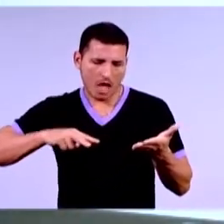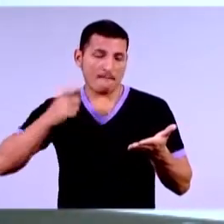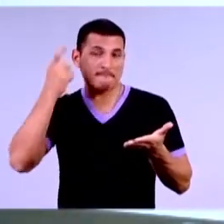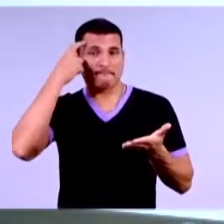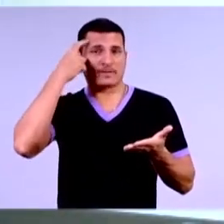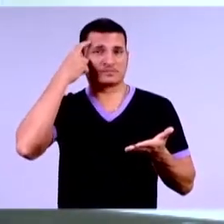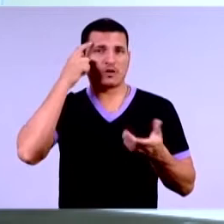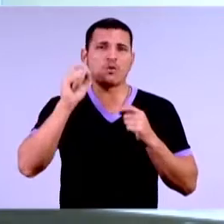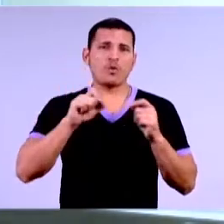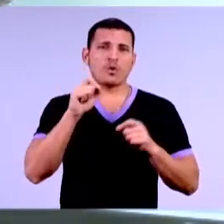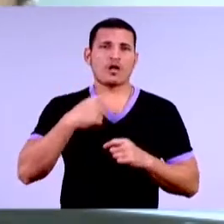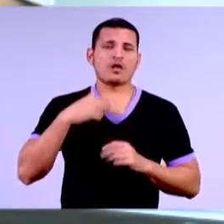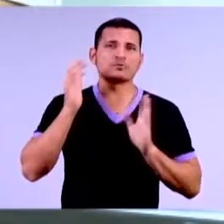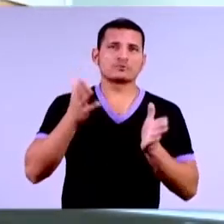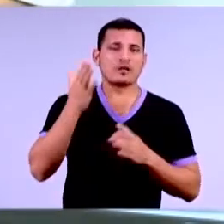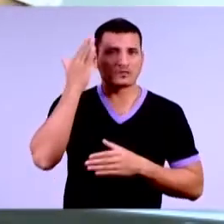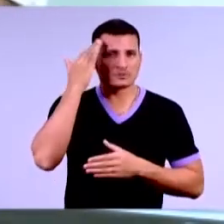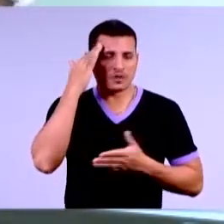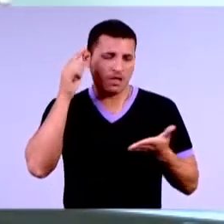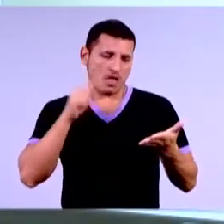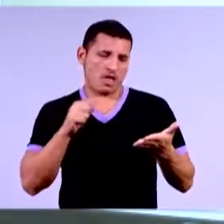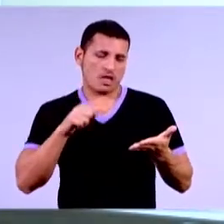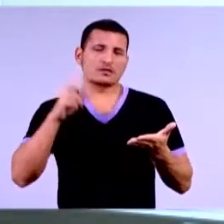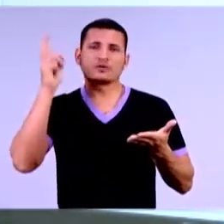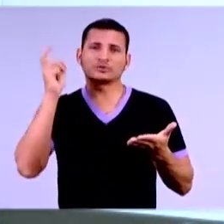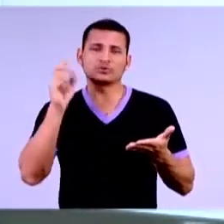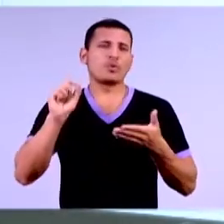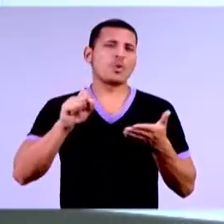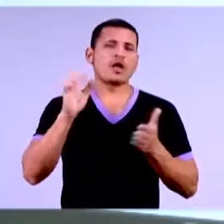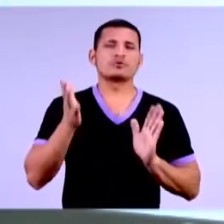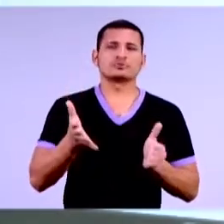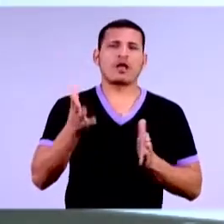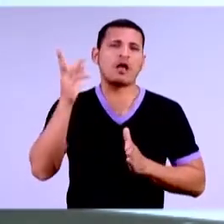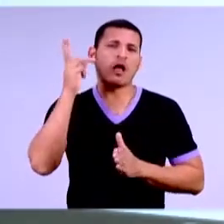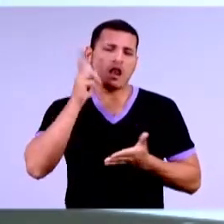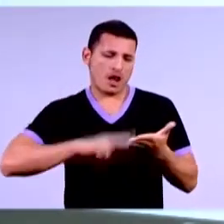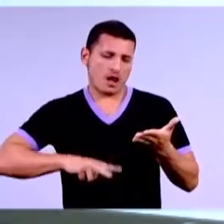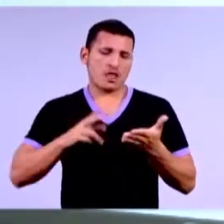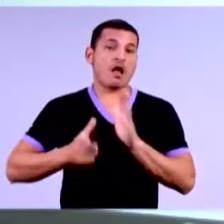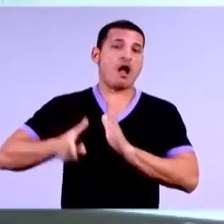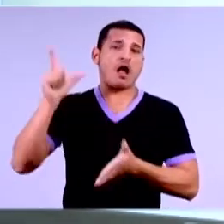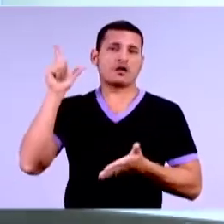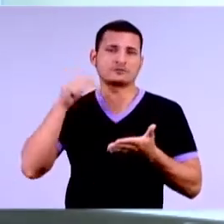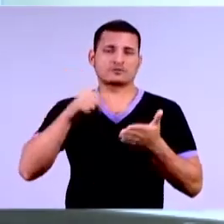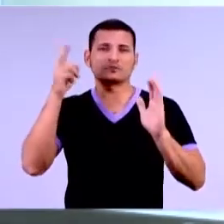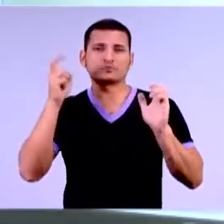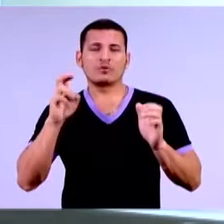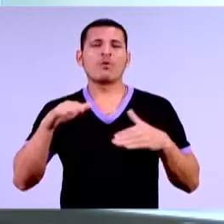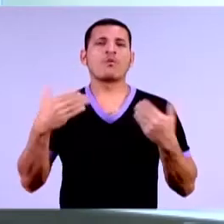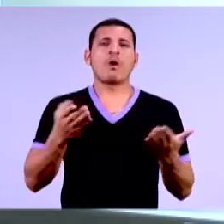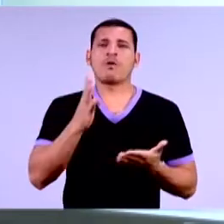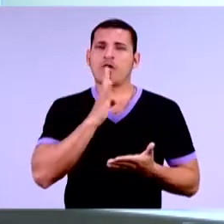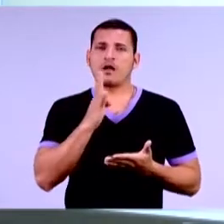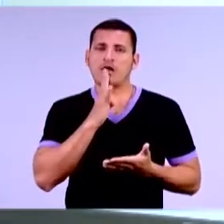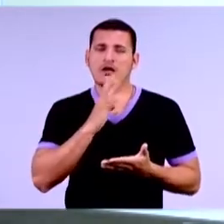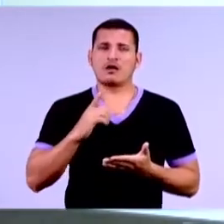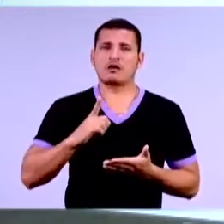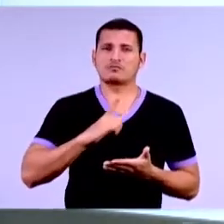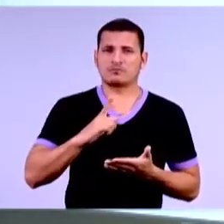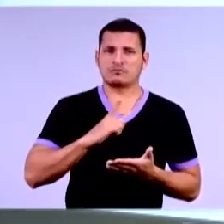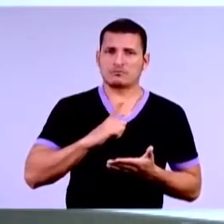o que eu já sei sobre esse assunto que eu já li anteriormente sobre esse assunto qual é o conhecimento que eu tenho